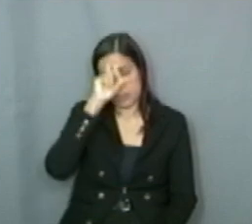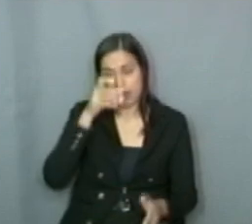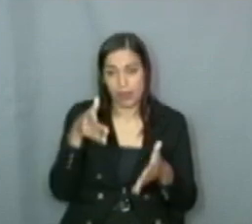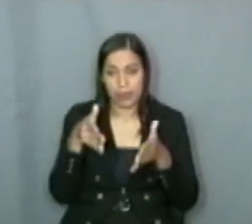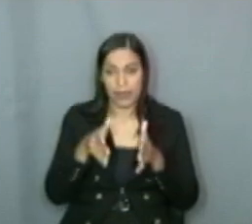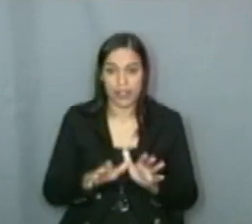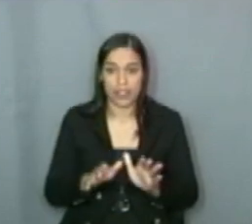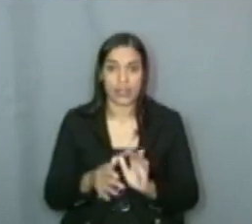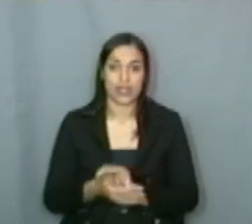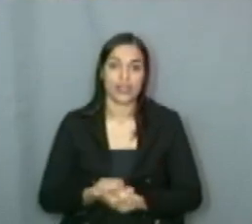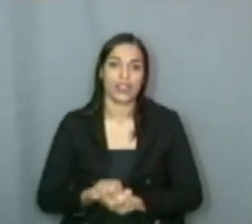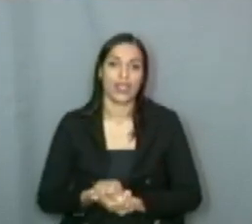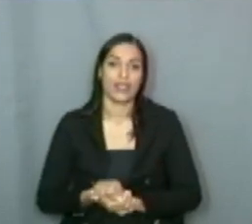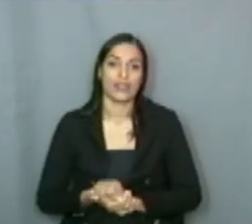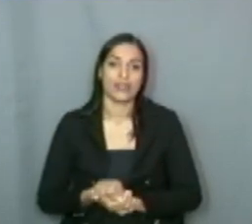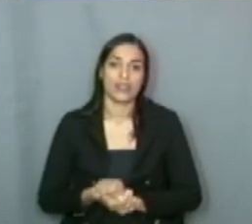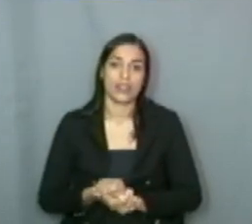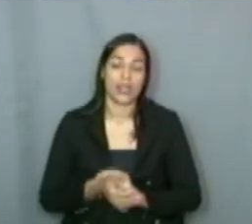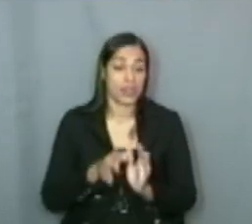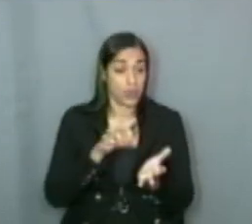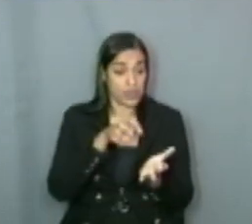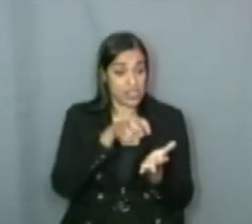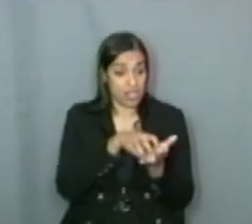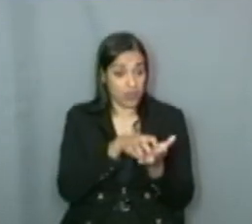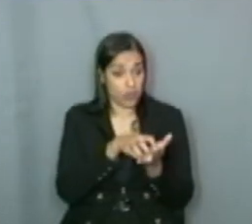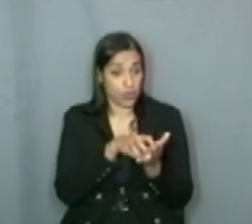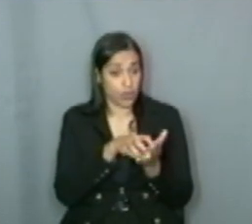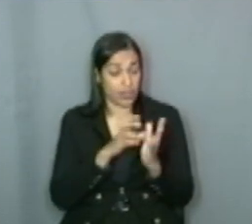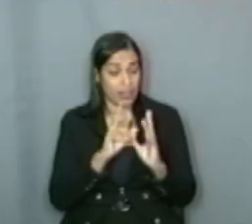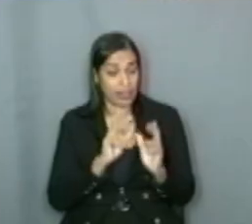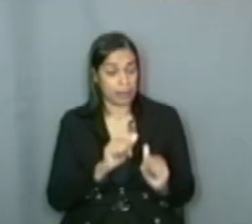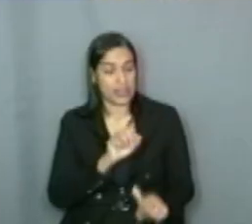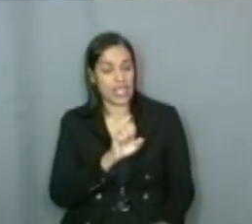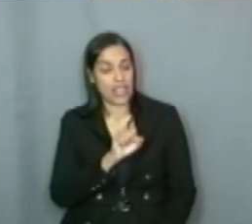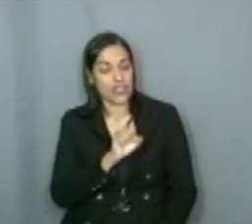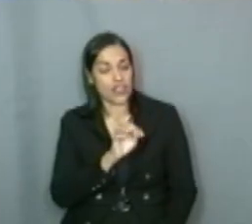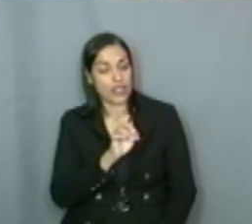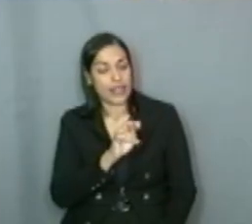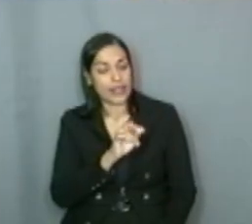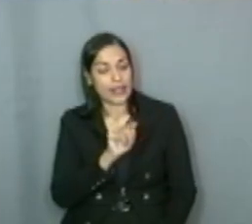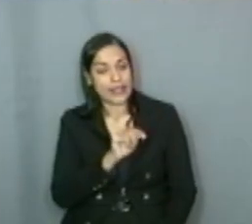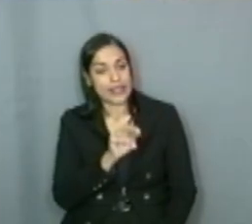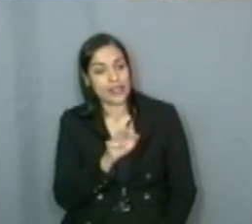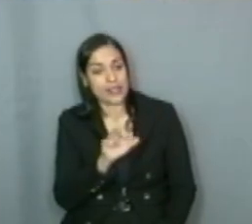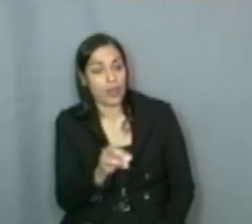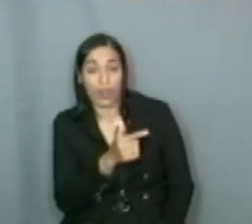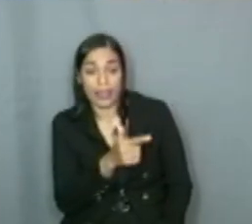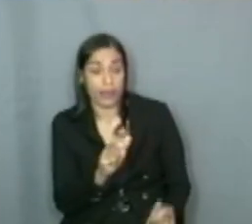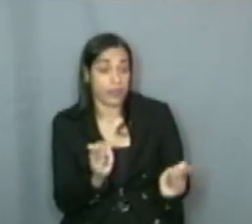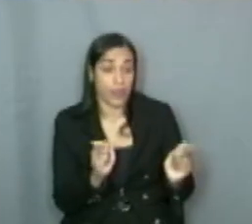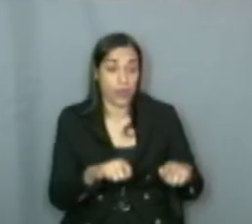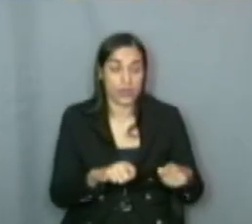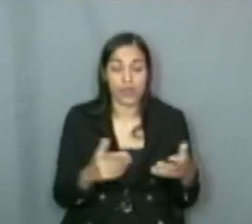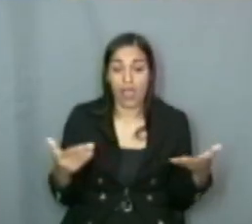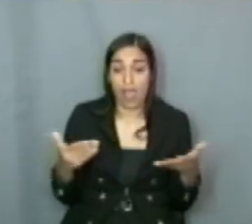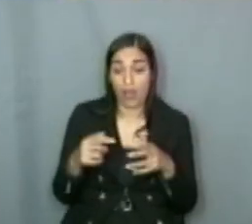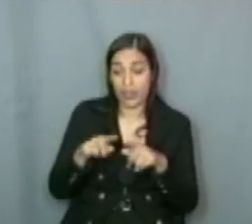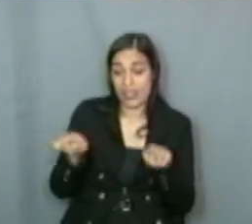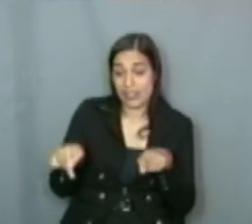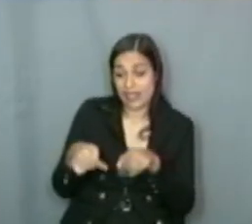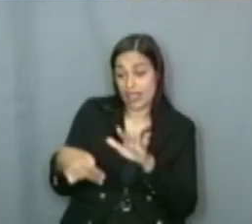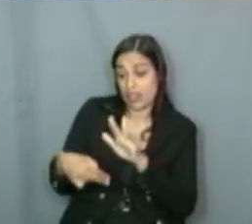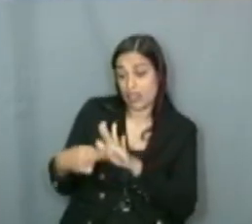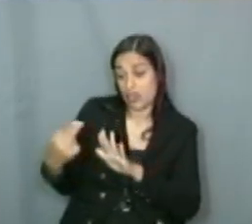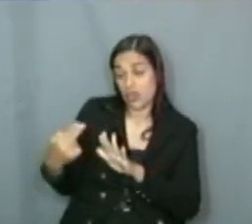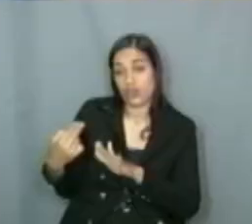em que o centro de esterilização não tem condição sanitária. Pois tá bem, o bloco cirúrgico agora tem que ter controle de praga. Deve